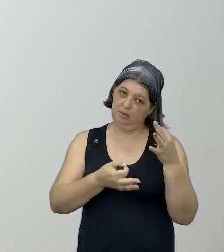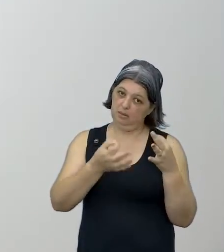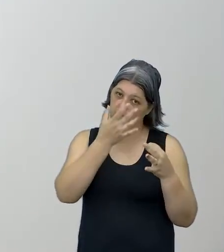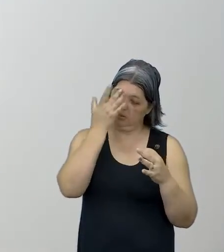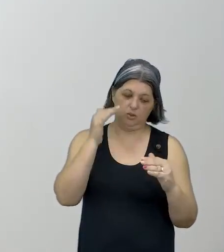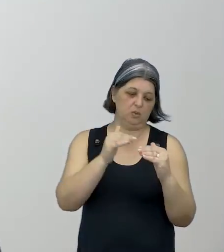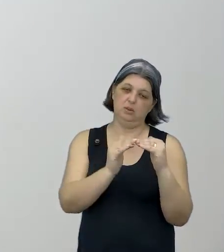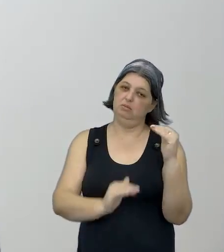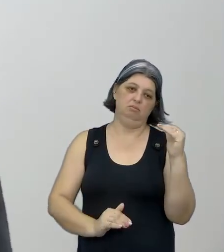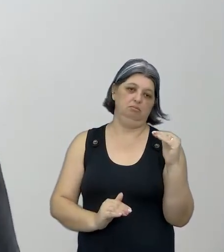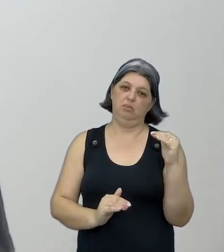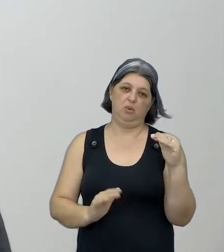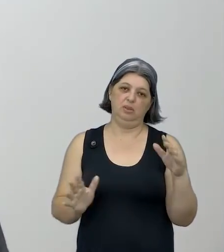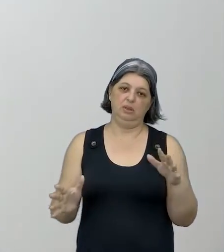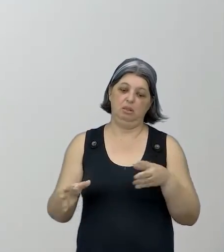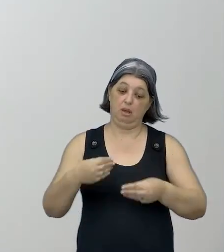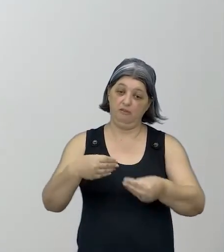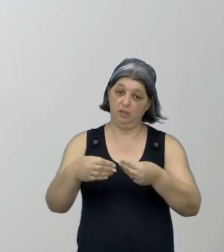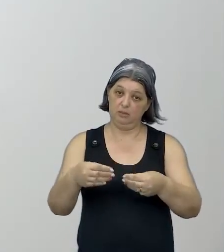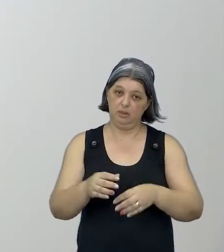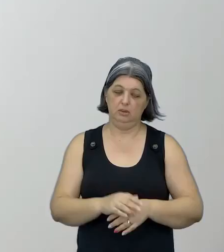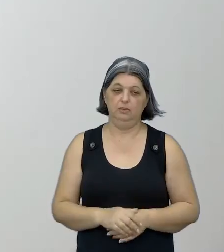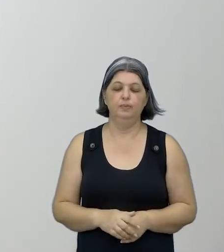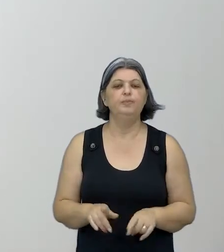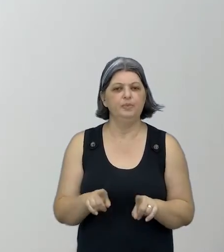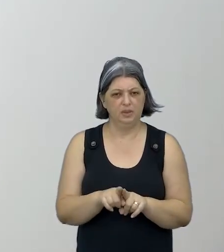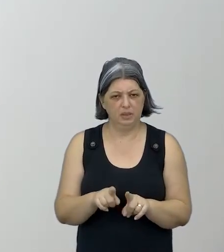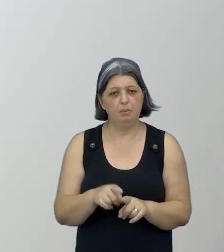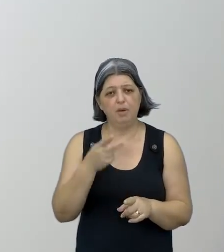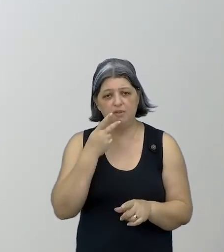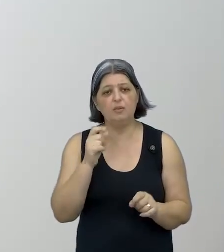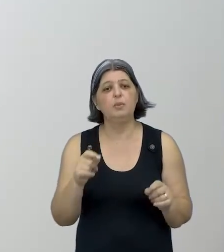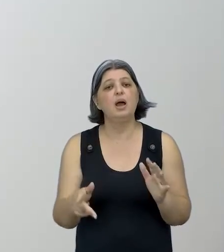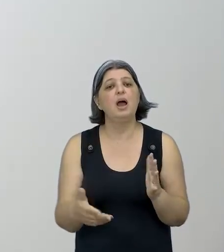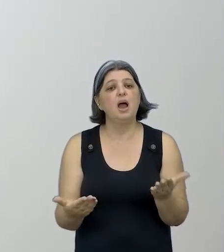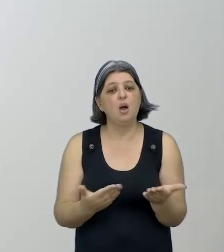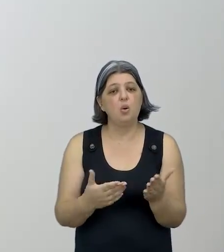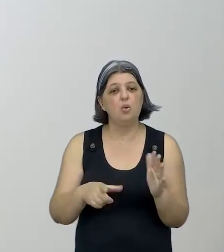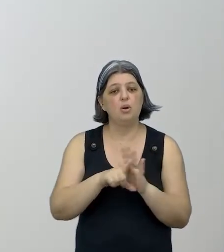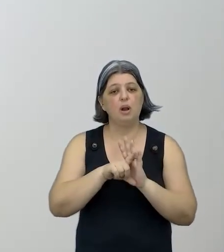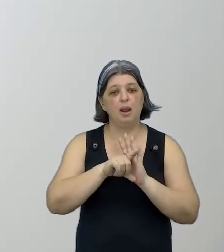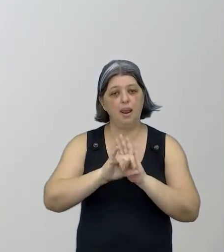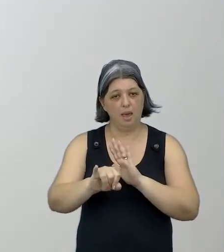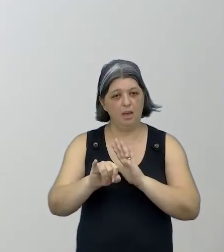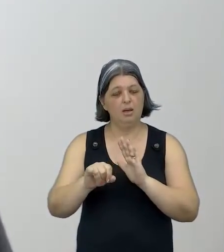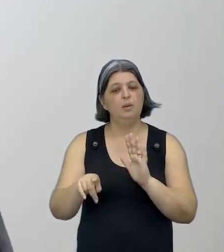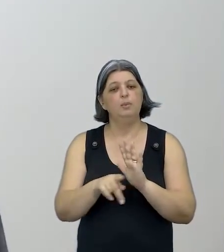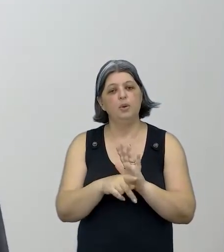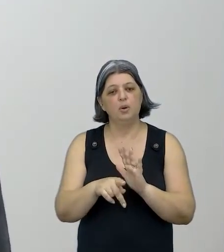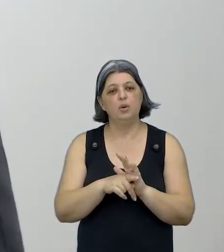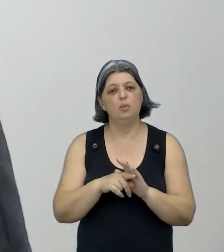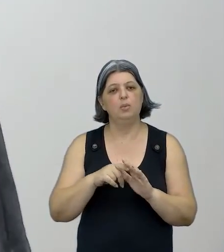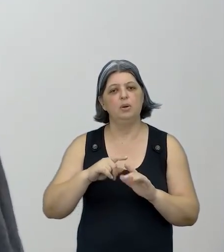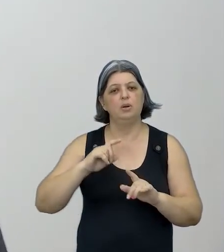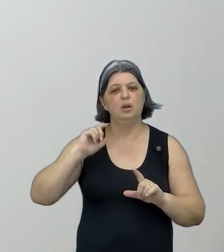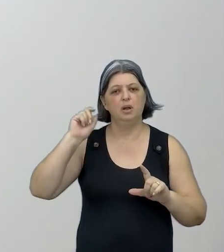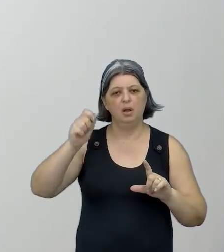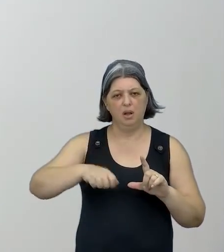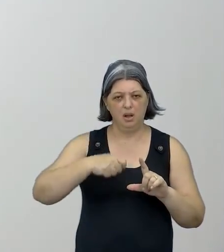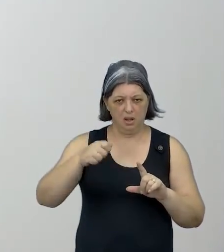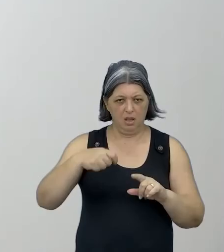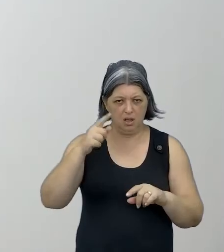dessa flexibilização. Dizem, inclusive, que agora foi legalizado o bico. E também falam